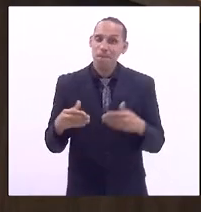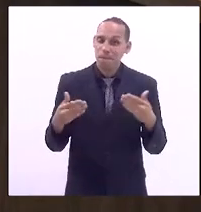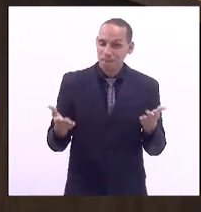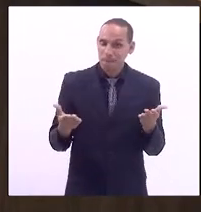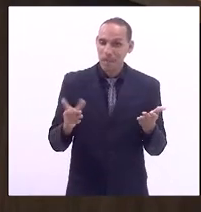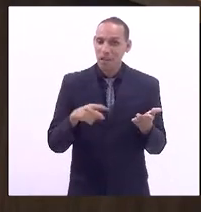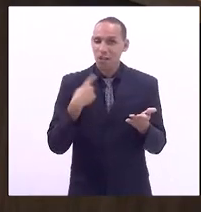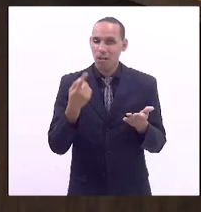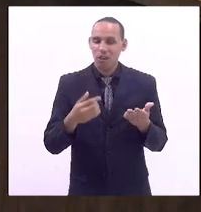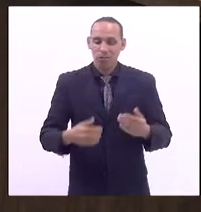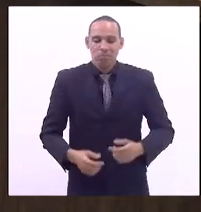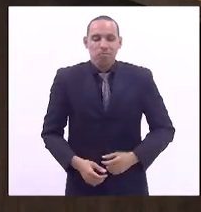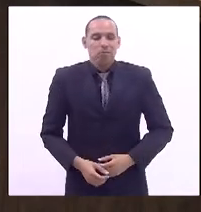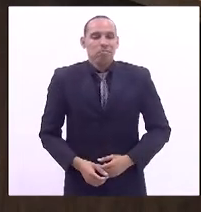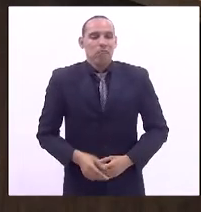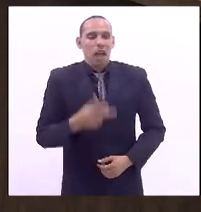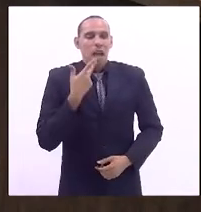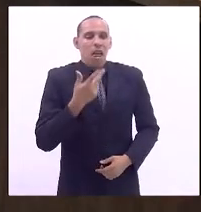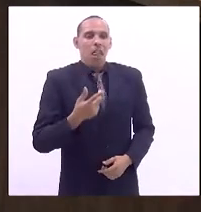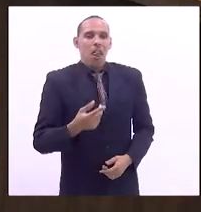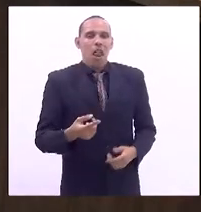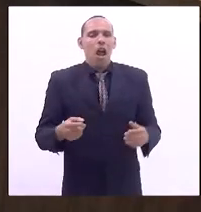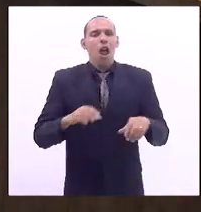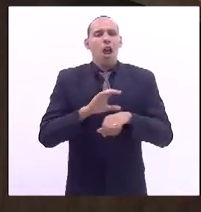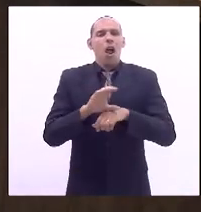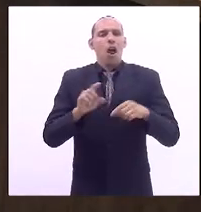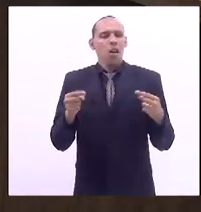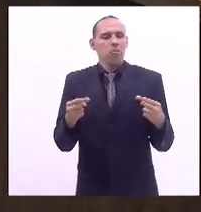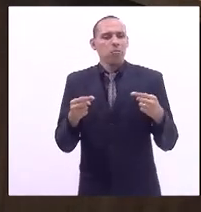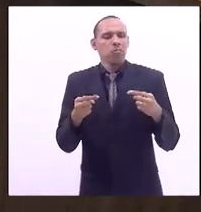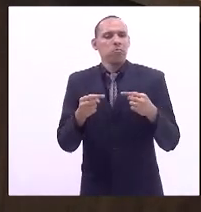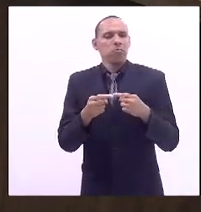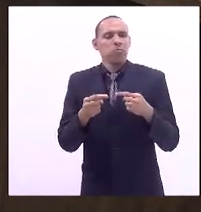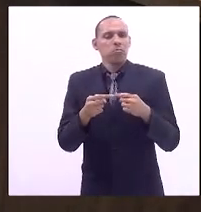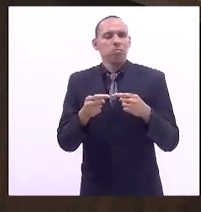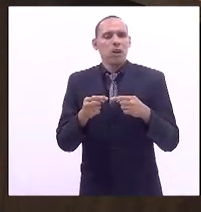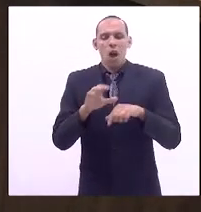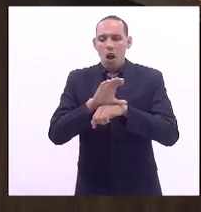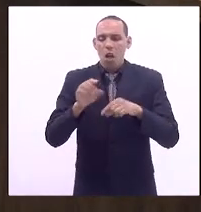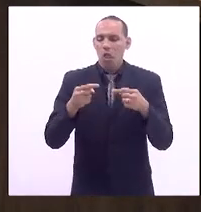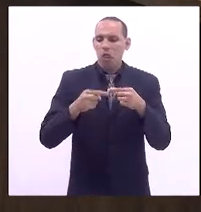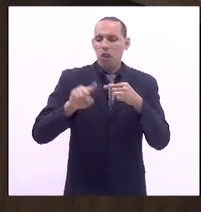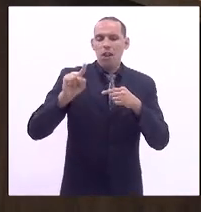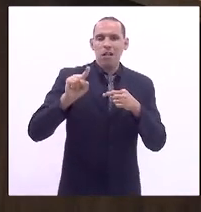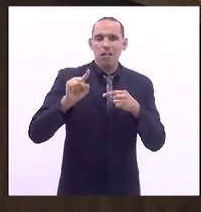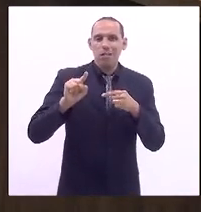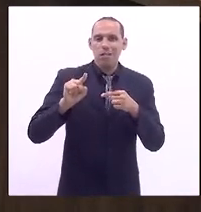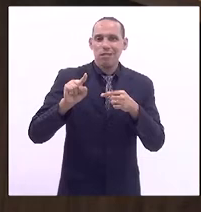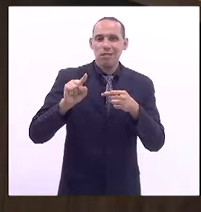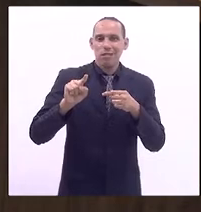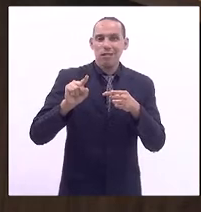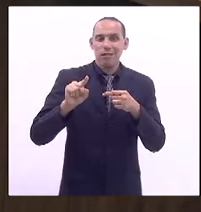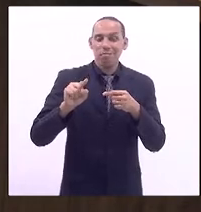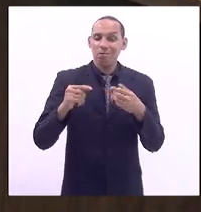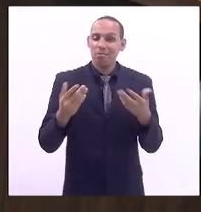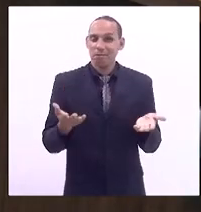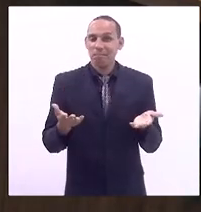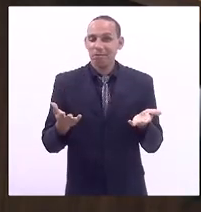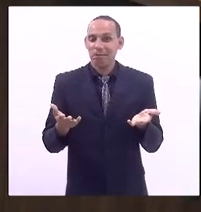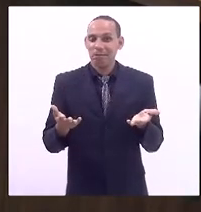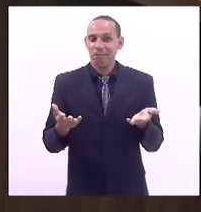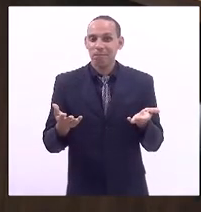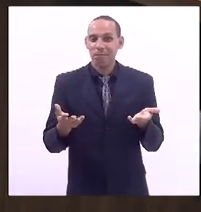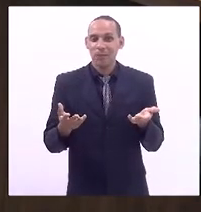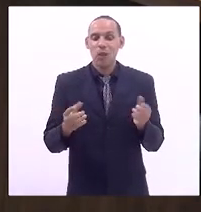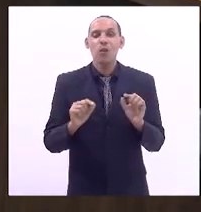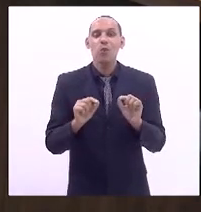a gente enche o peito e diz assim é constitucional é incondicional tá sempre na